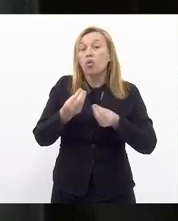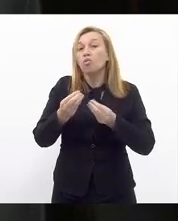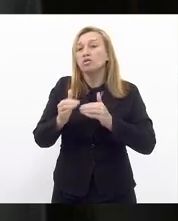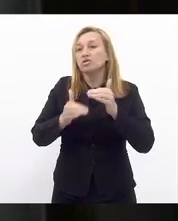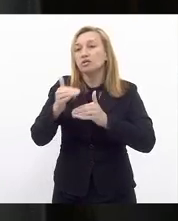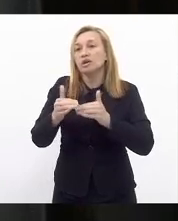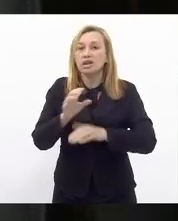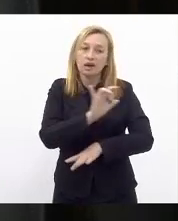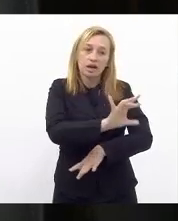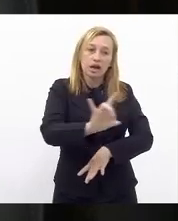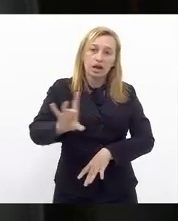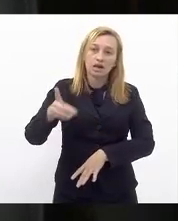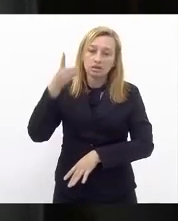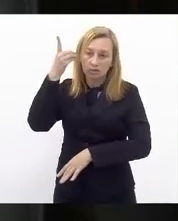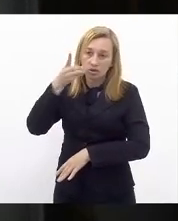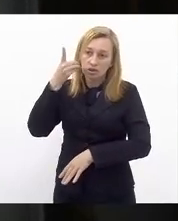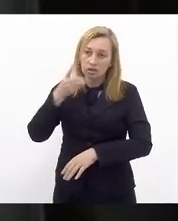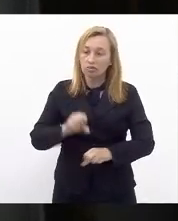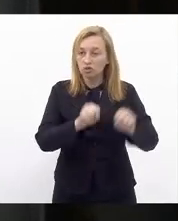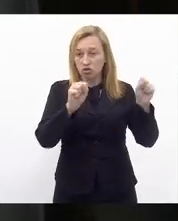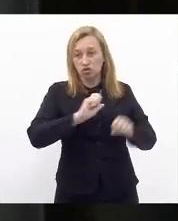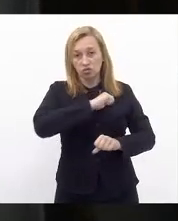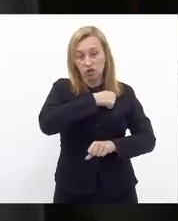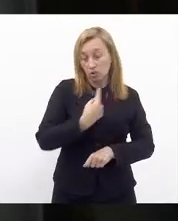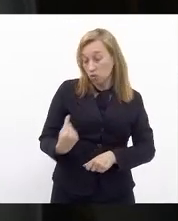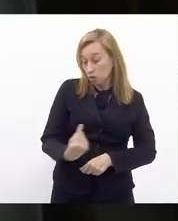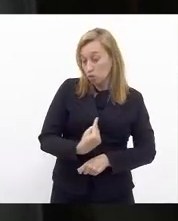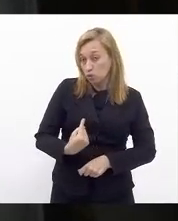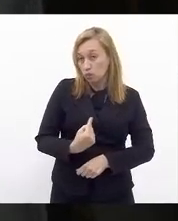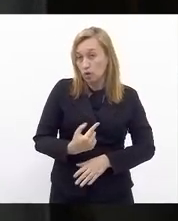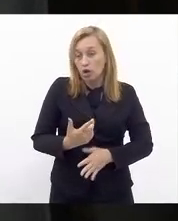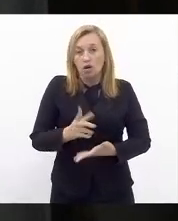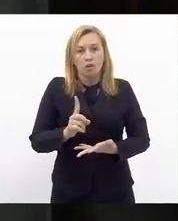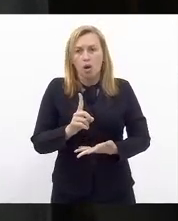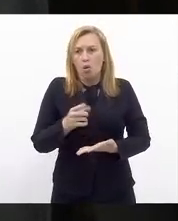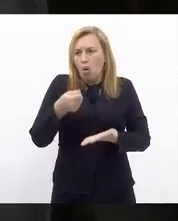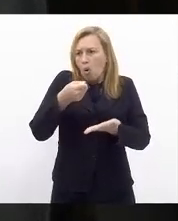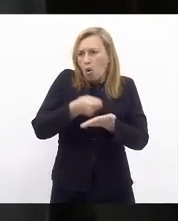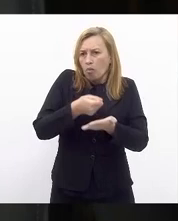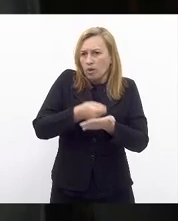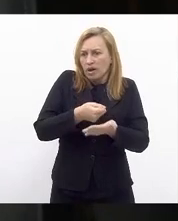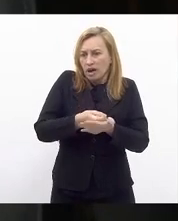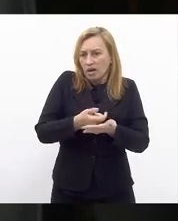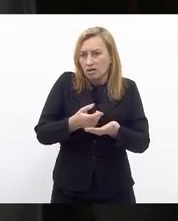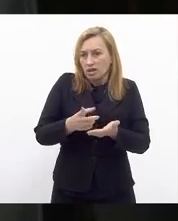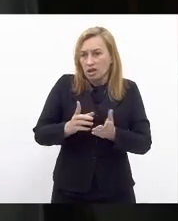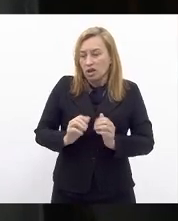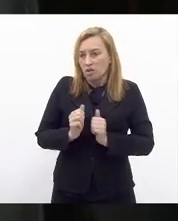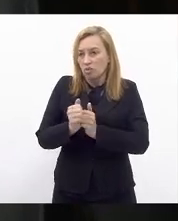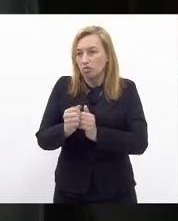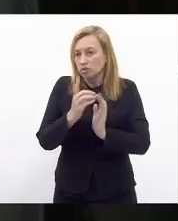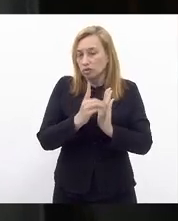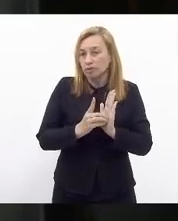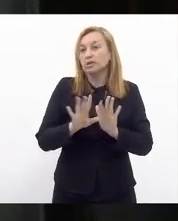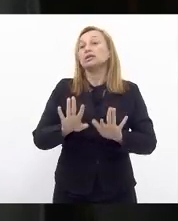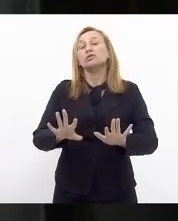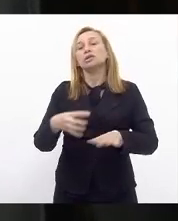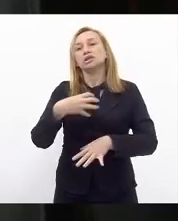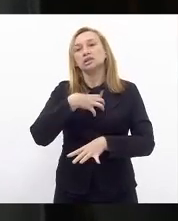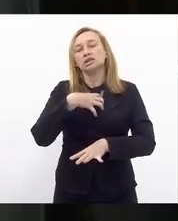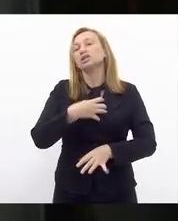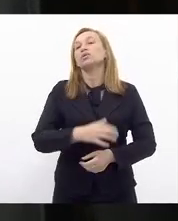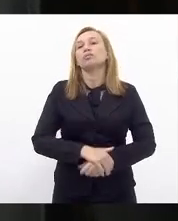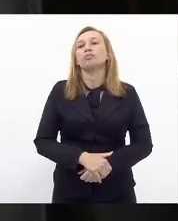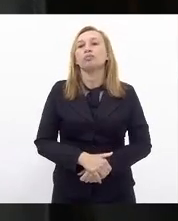E aí especificamente no regime é conosco Nós não somos obrigados a tentar crédito Então nesse sentido